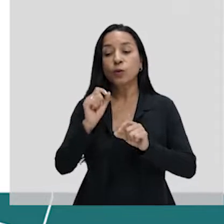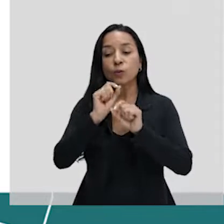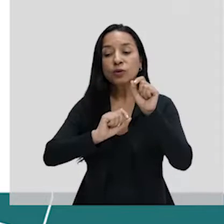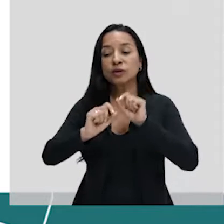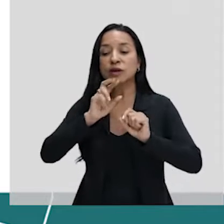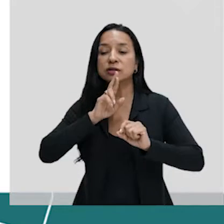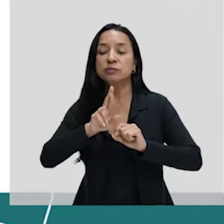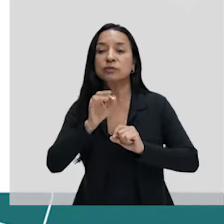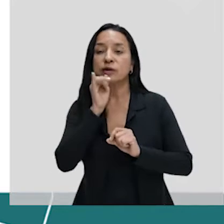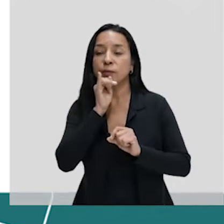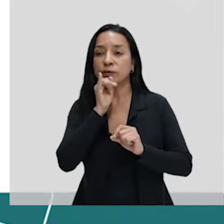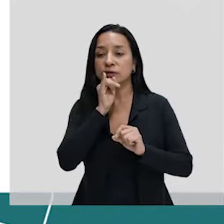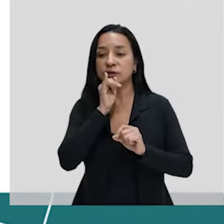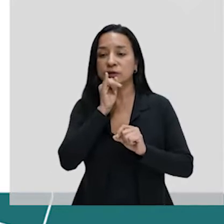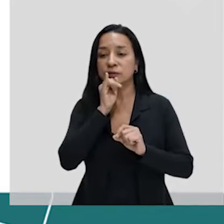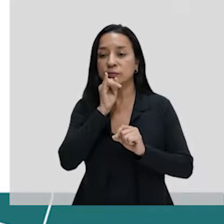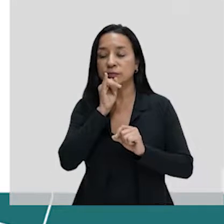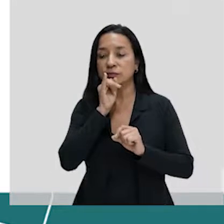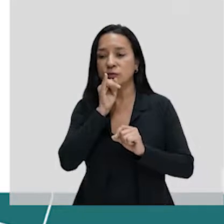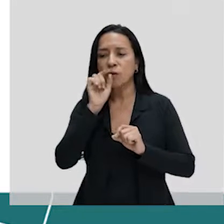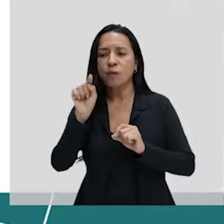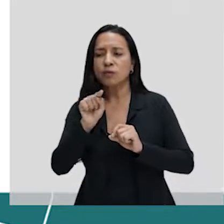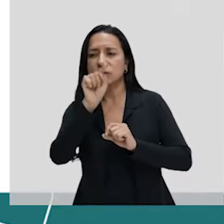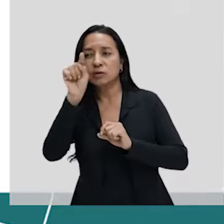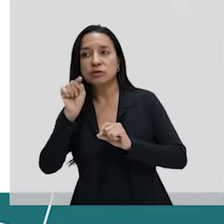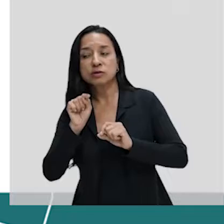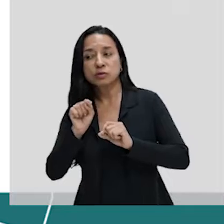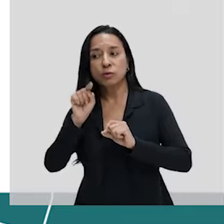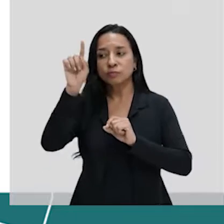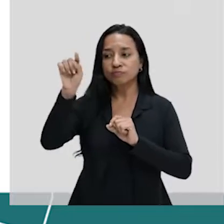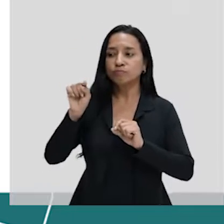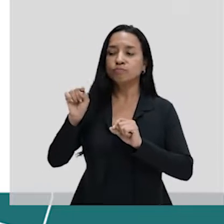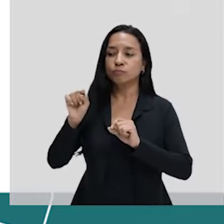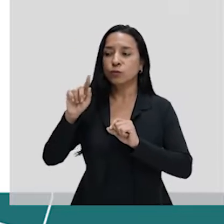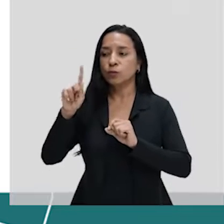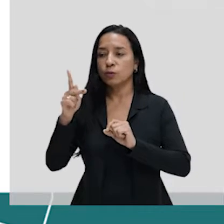responder com interjeições que parecem resmungos?